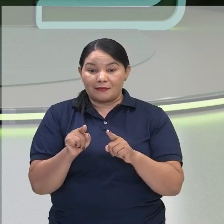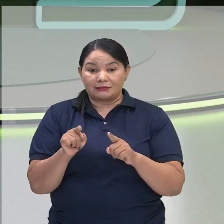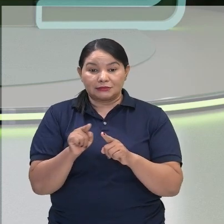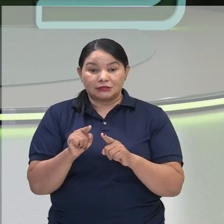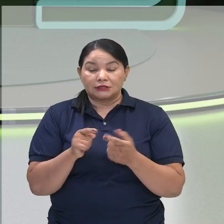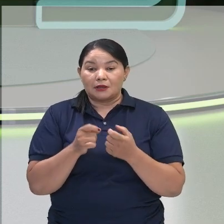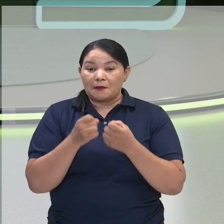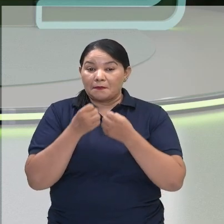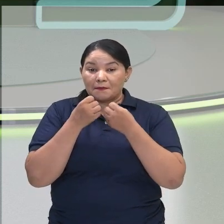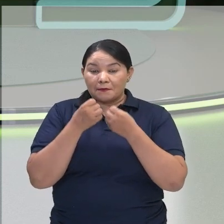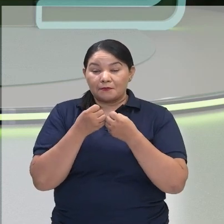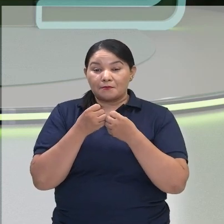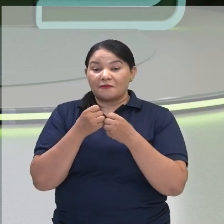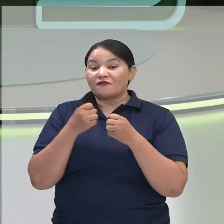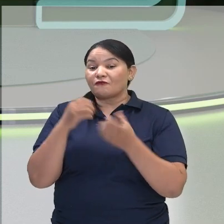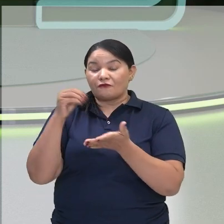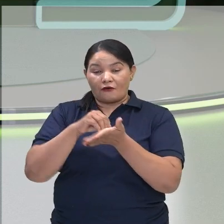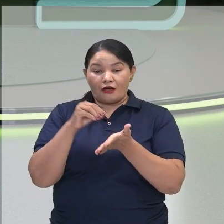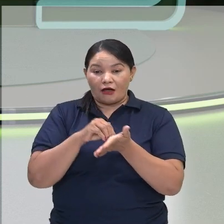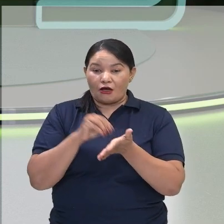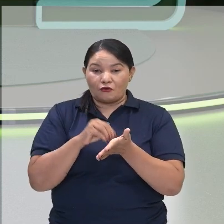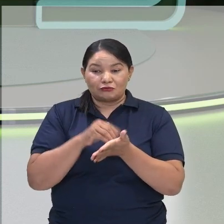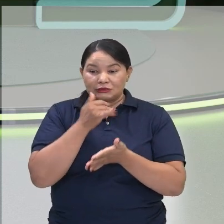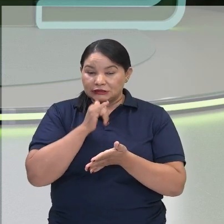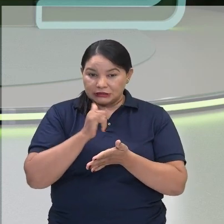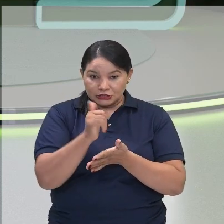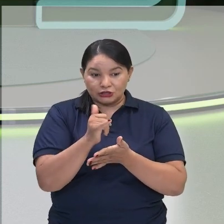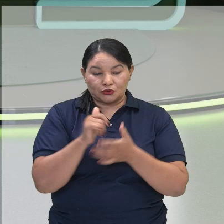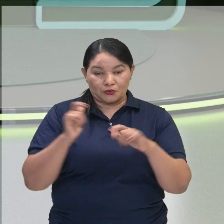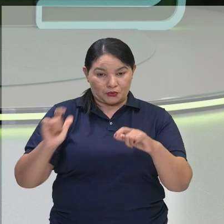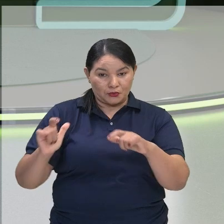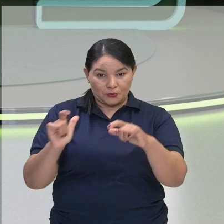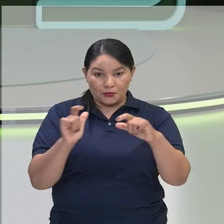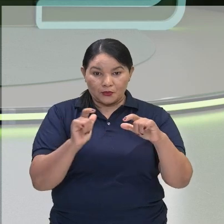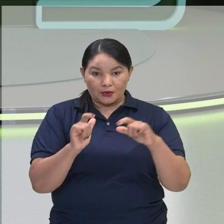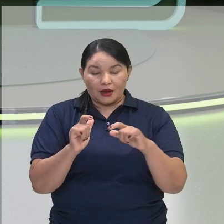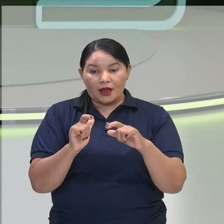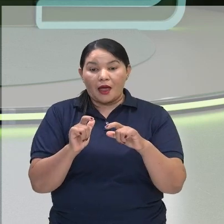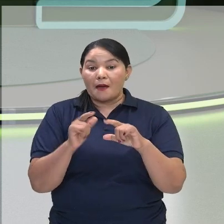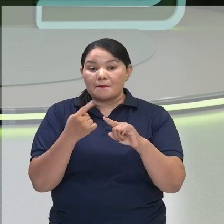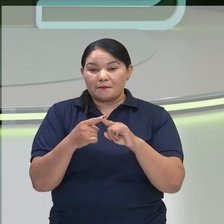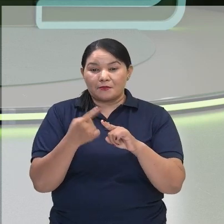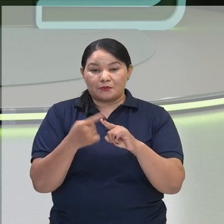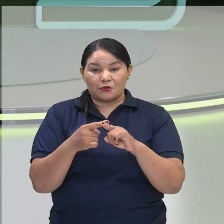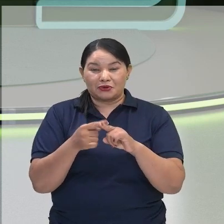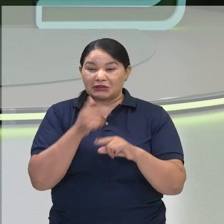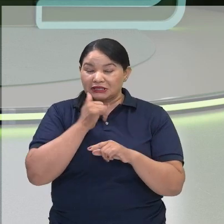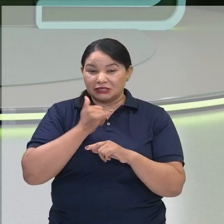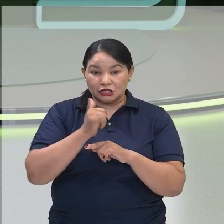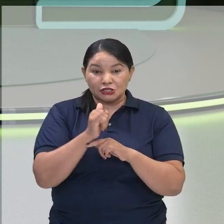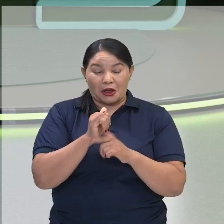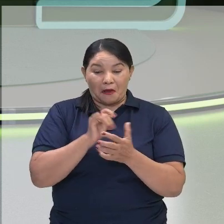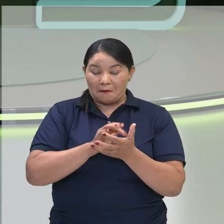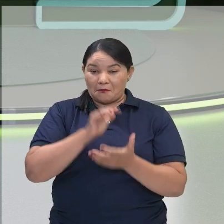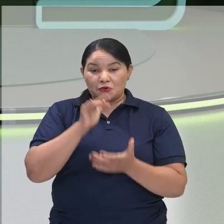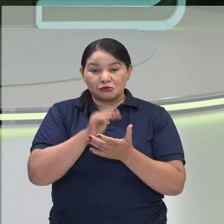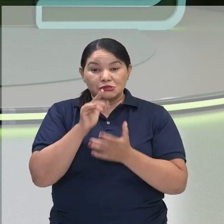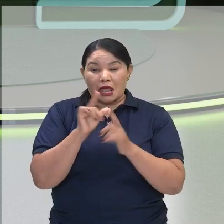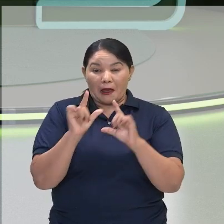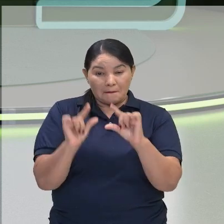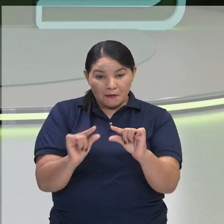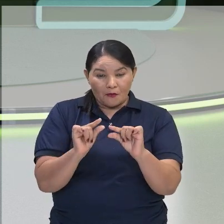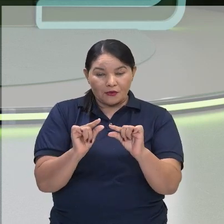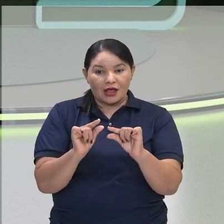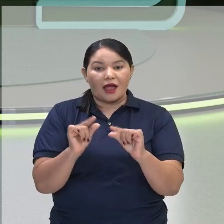a demanda energética da região, né, ela estava bem abaixo do que era esperado. Então agora é